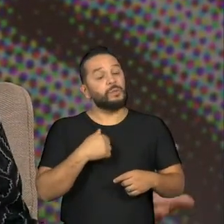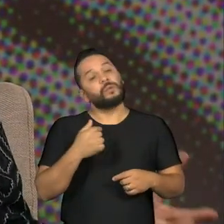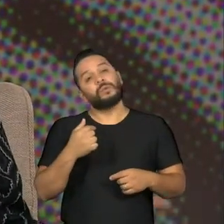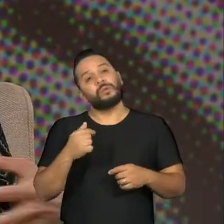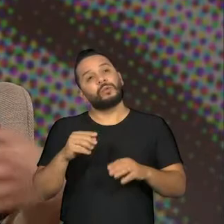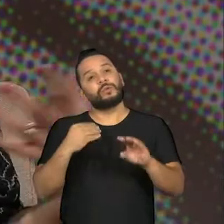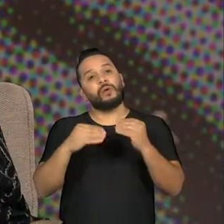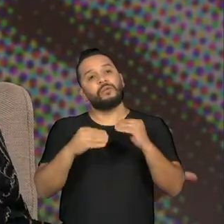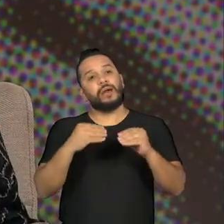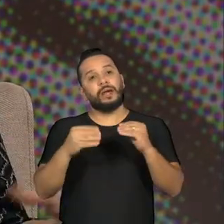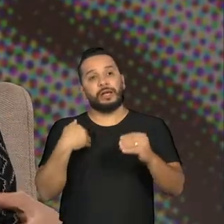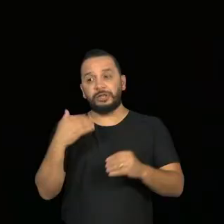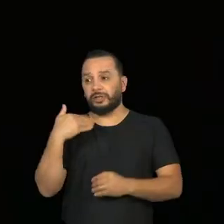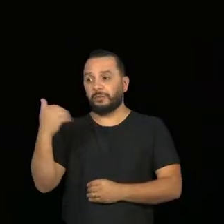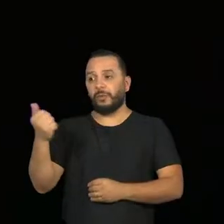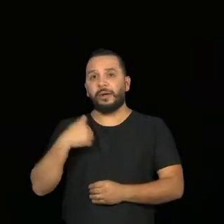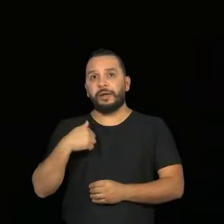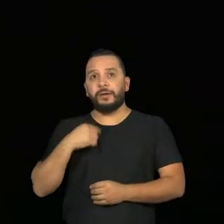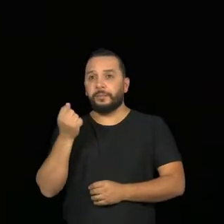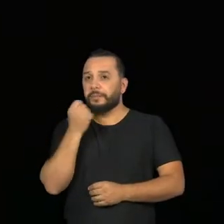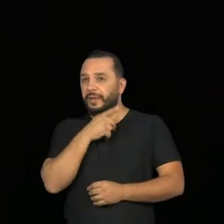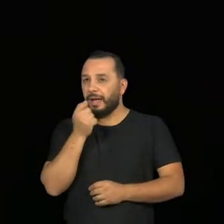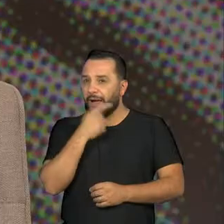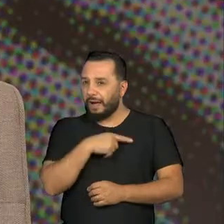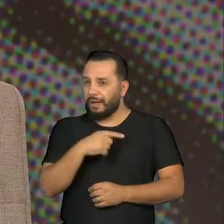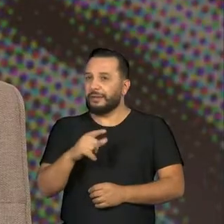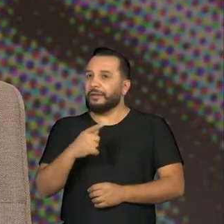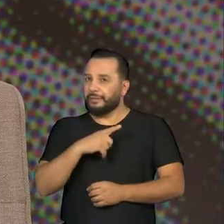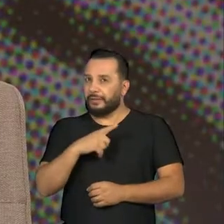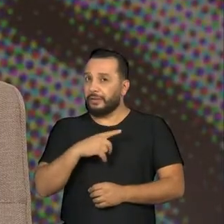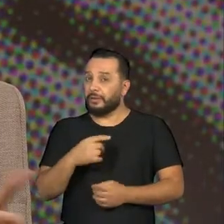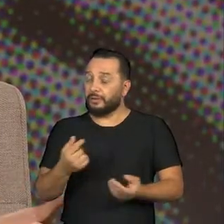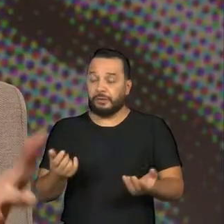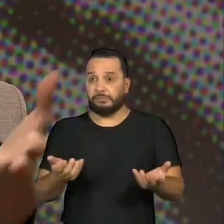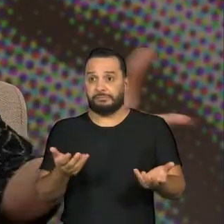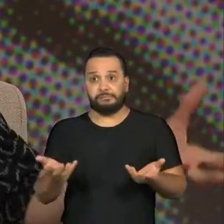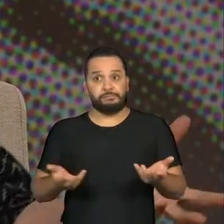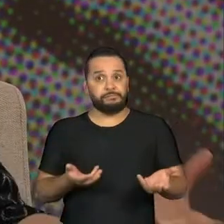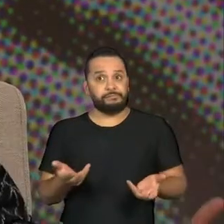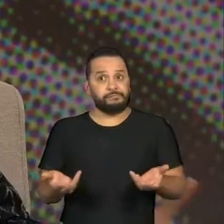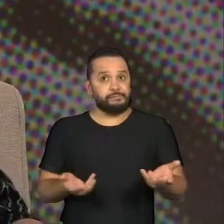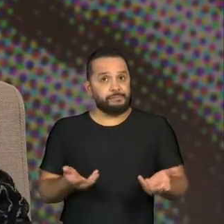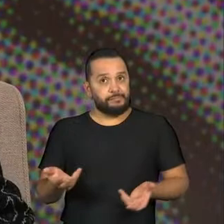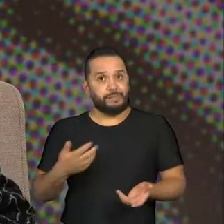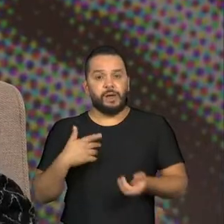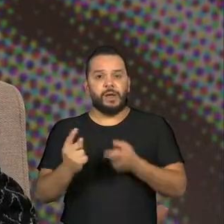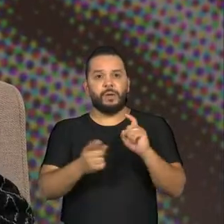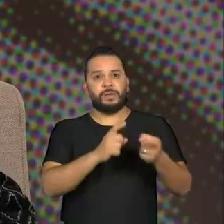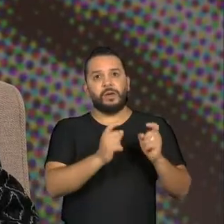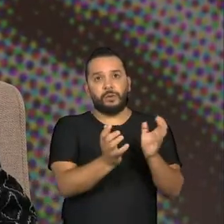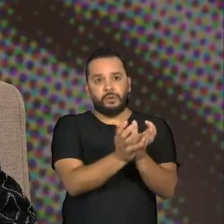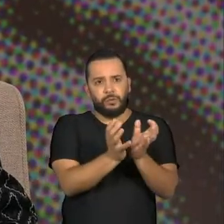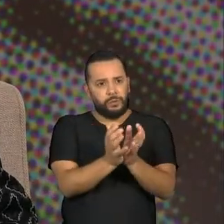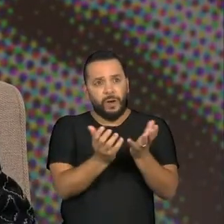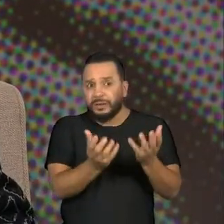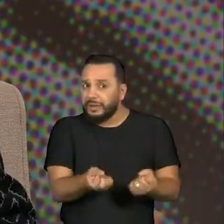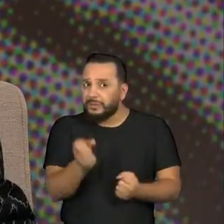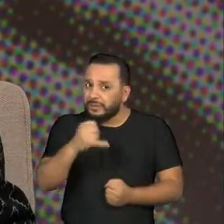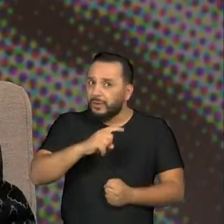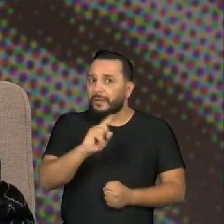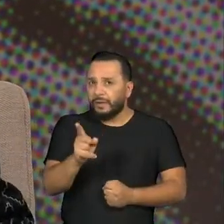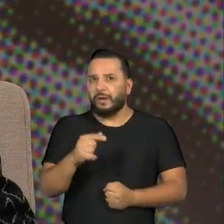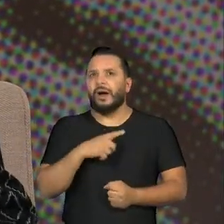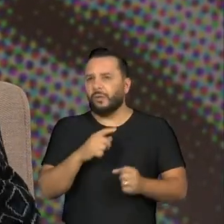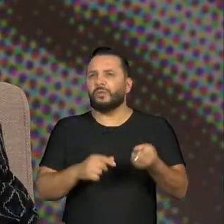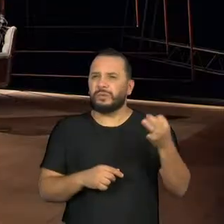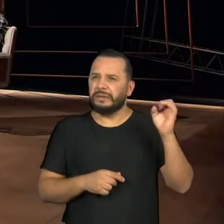me chamou para fazer uma comediona comercial. E eu falei, fiz uma reunião com o meu grupo se eu devia aceitar ou não. Alguns